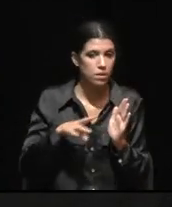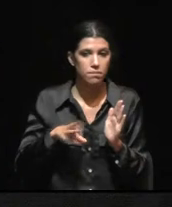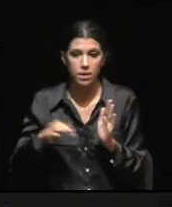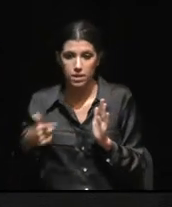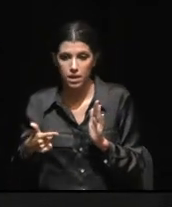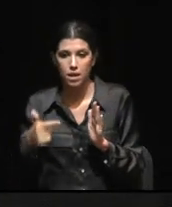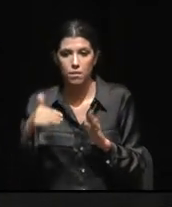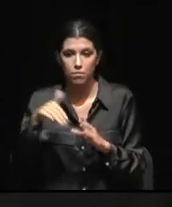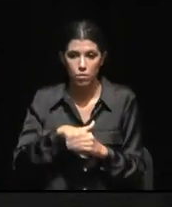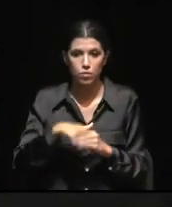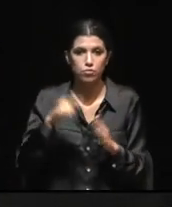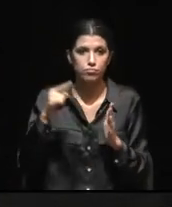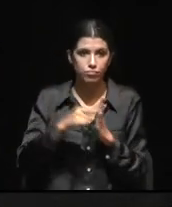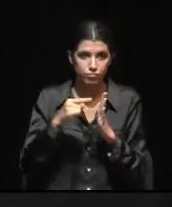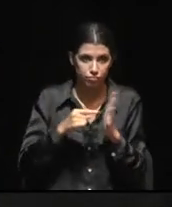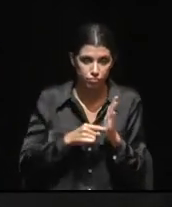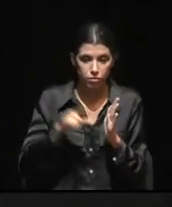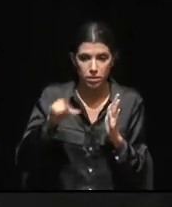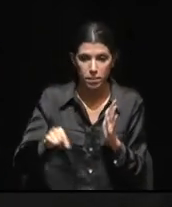também é por